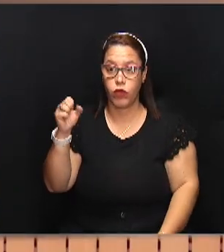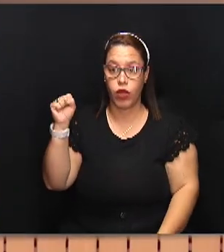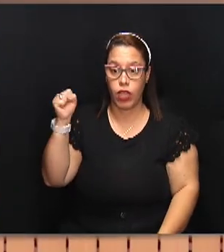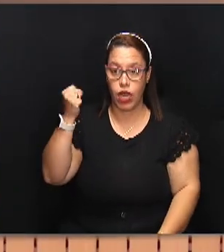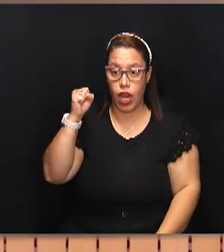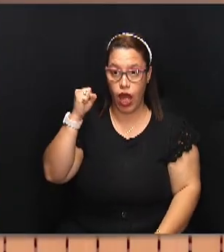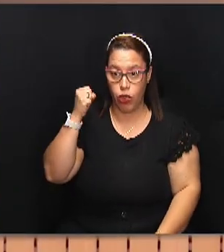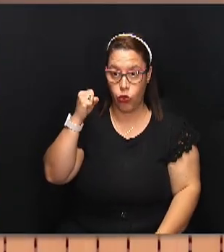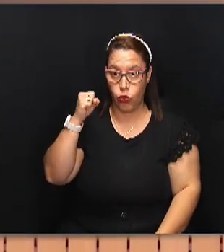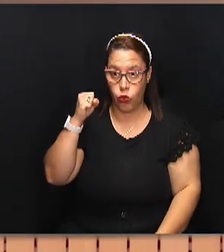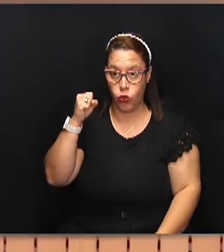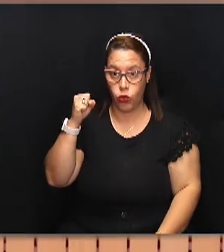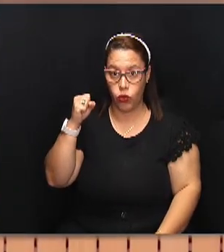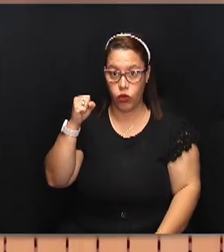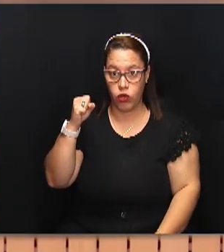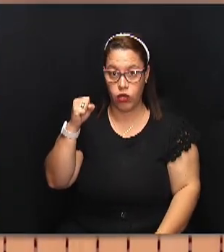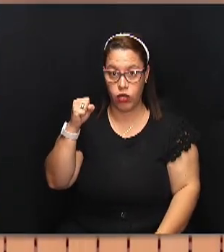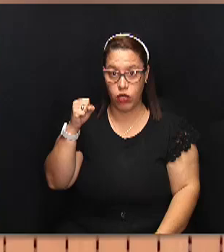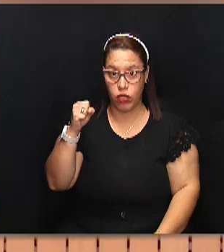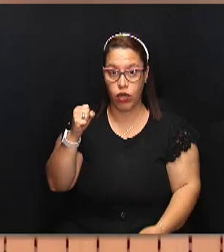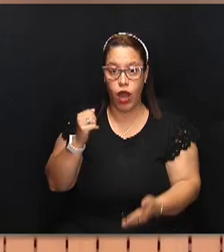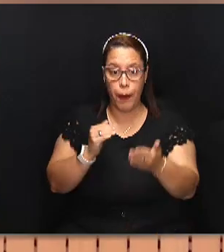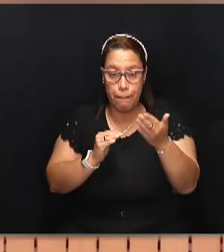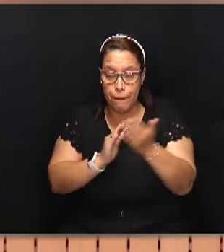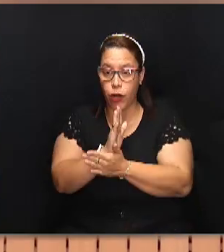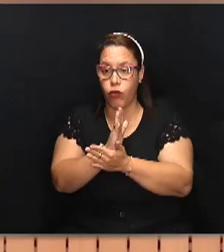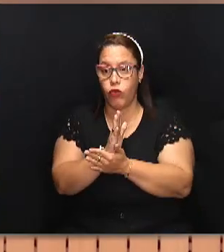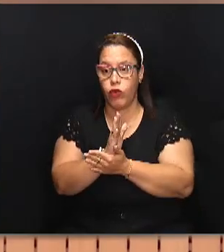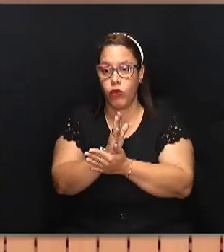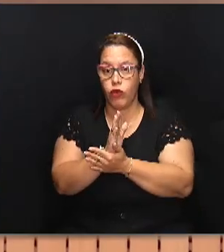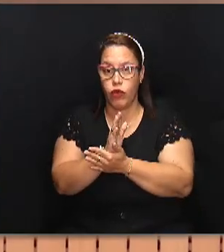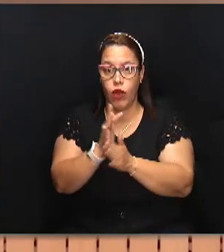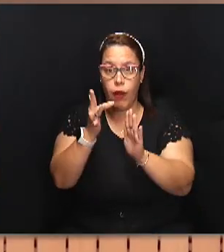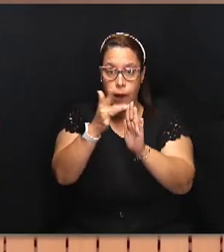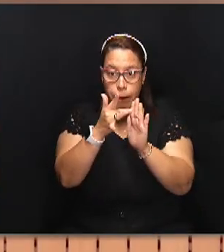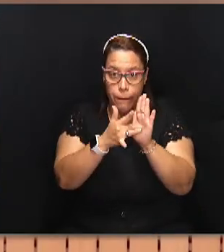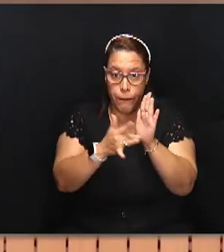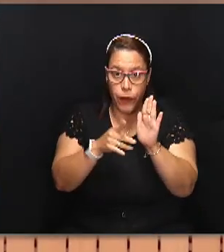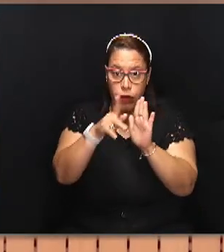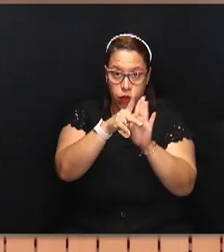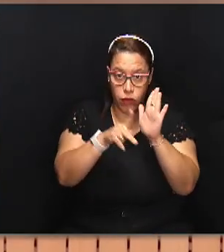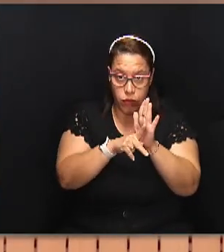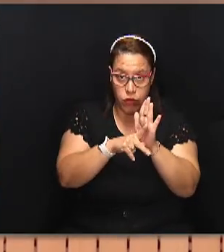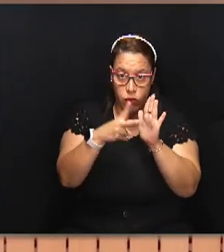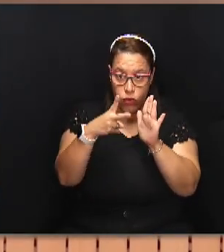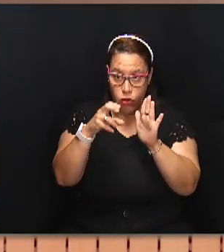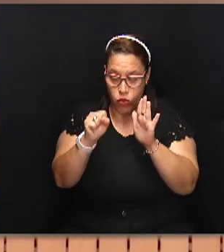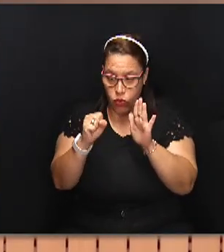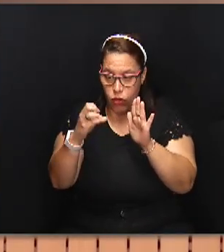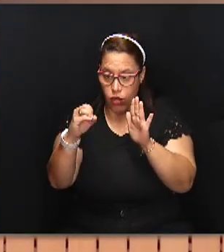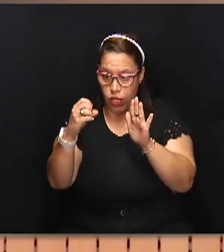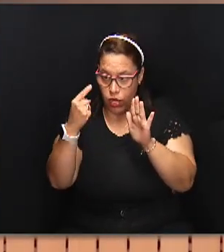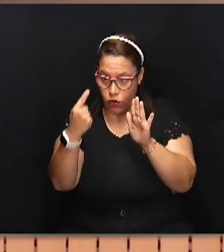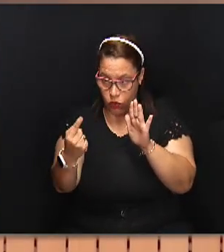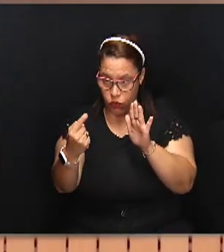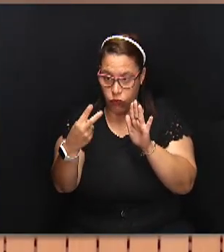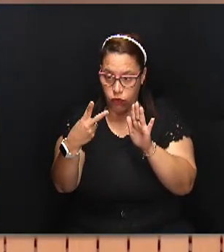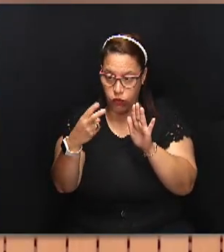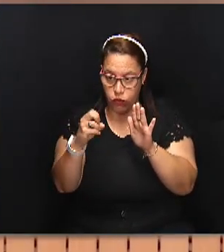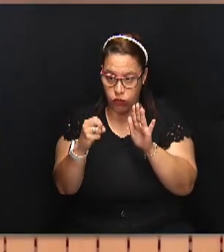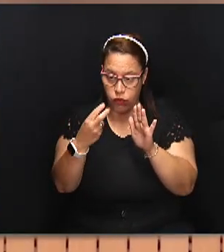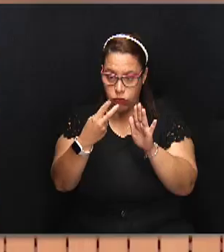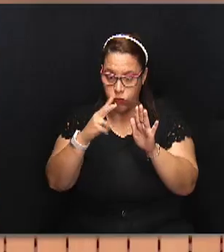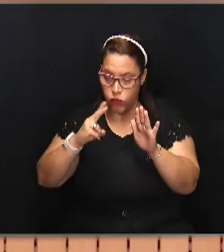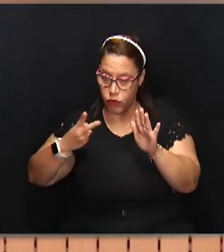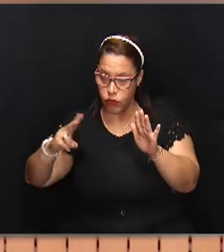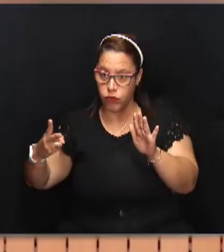Federal que aprove, que coloque em pauta o projeto 2801 de